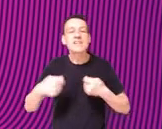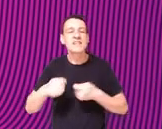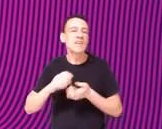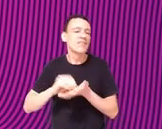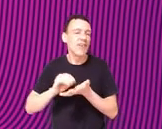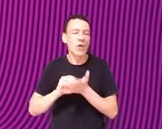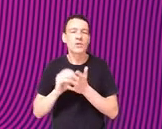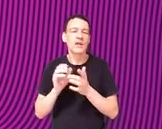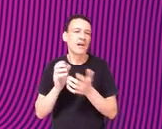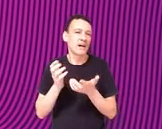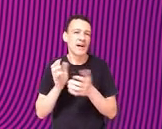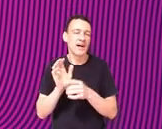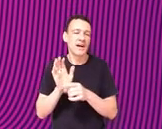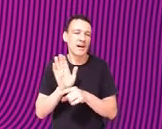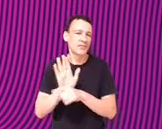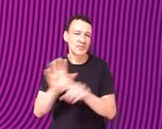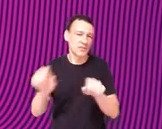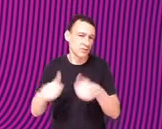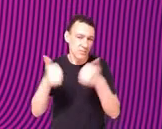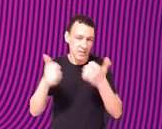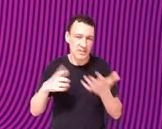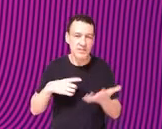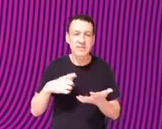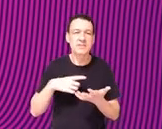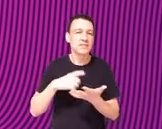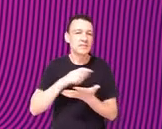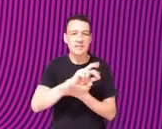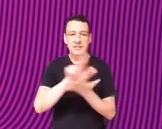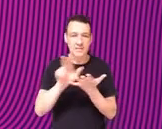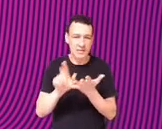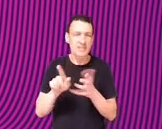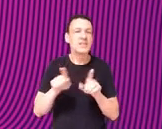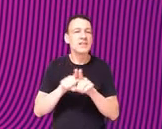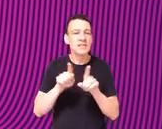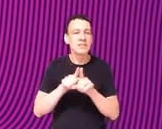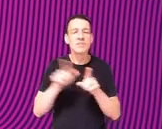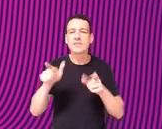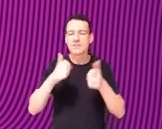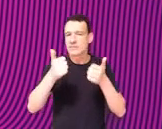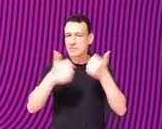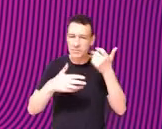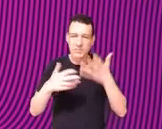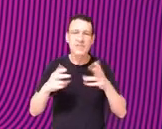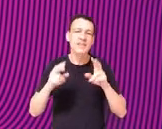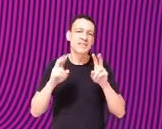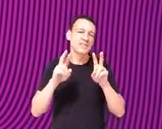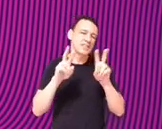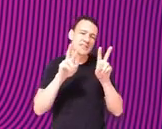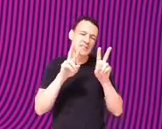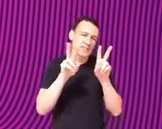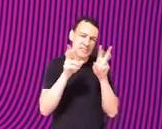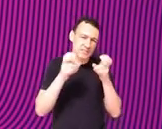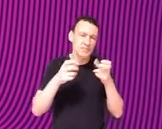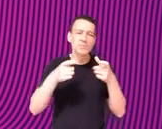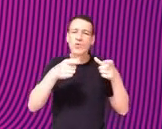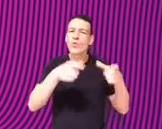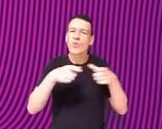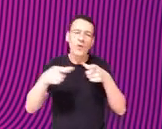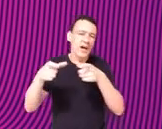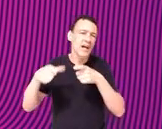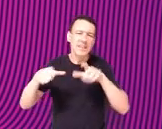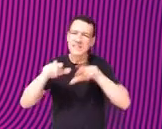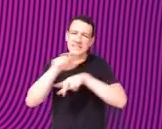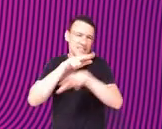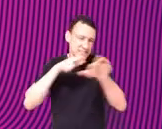que, no âmbito da World Heart Federation, da Federação Mundial do Coração, estão a decorrer e que estão a abordar precisamente